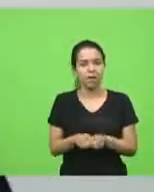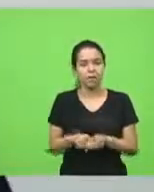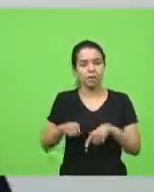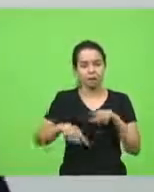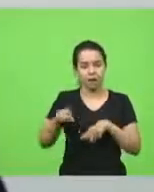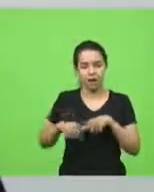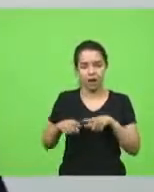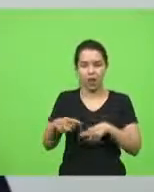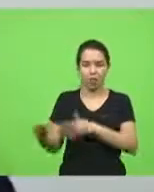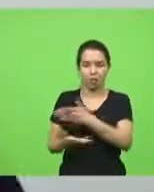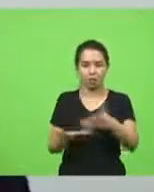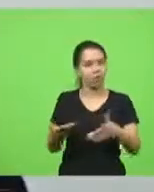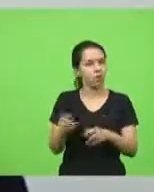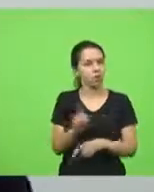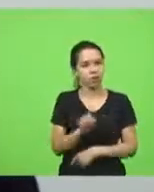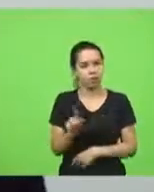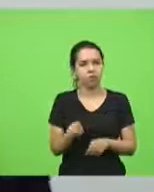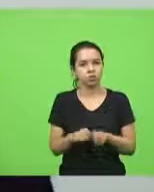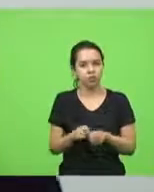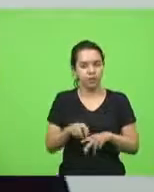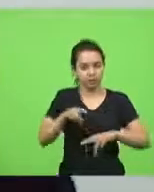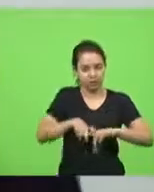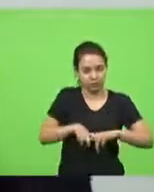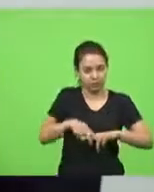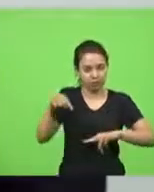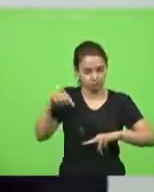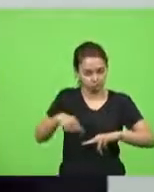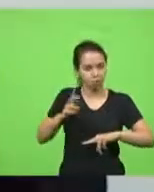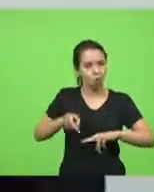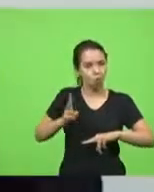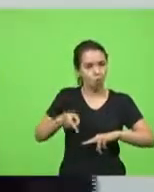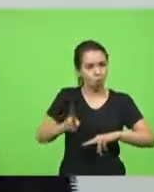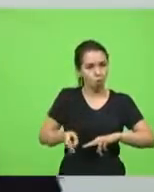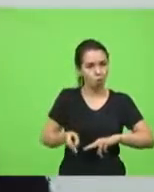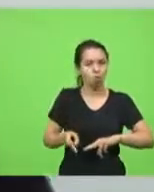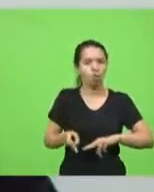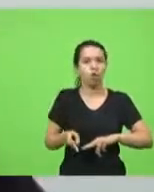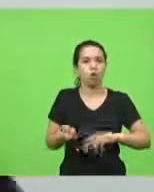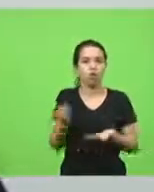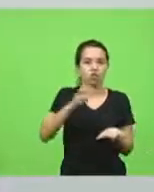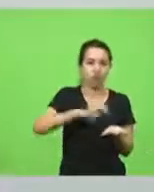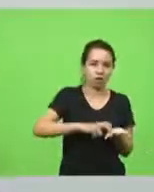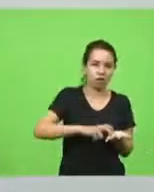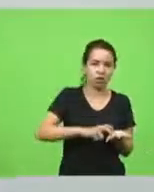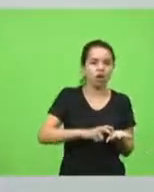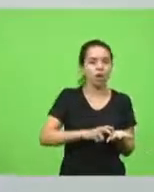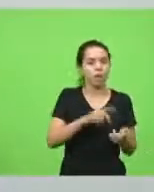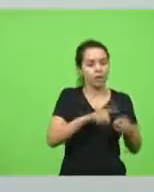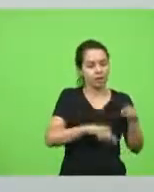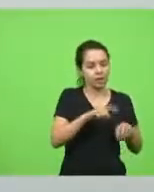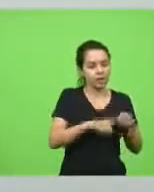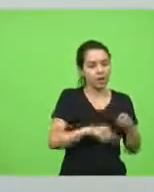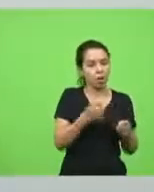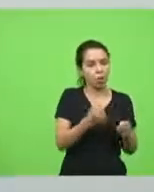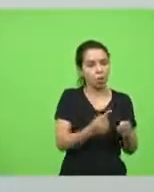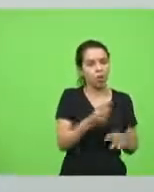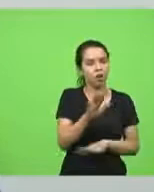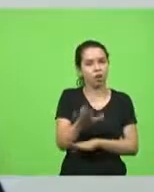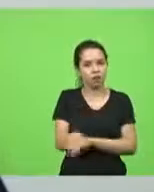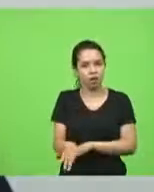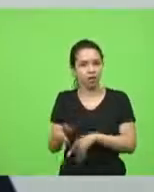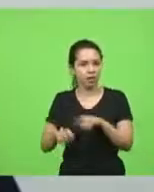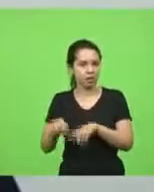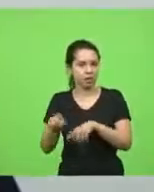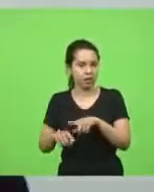a tarde toda. As turmas de manhã usam um tipo de material, as turmas da tarde usam outro tipo